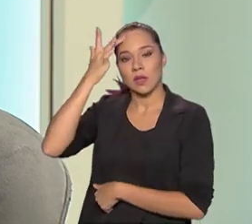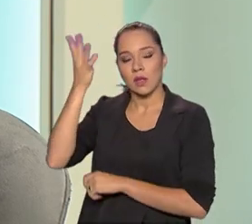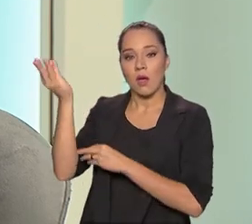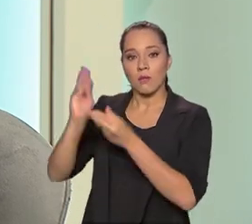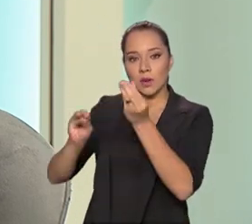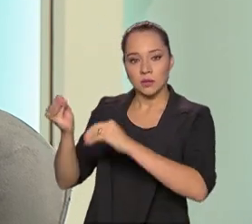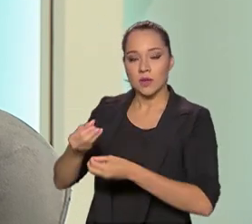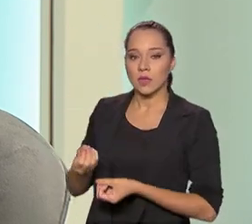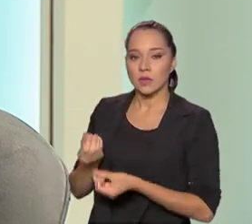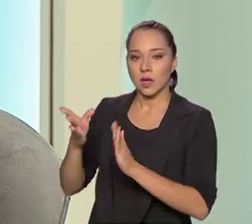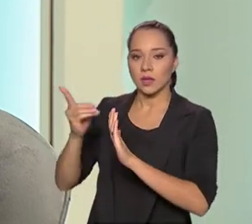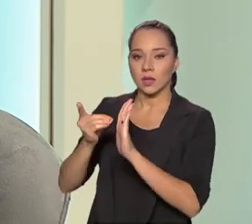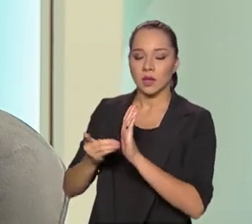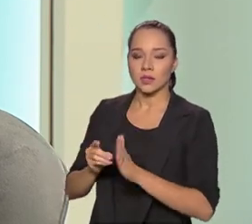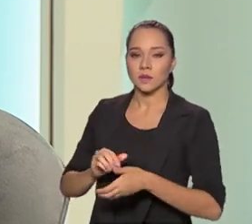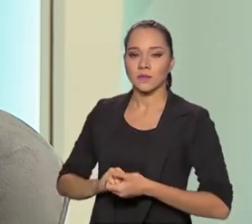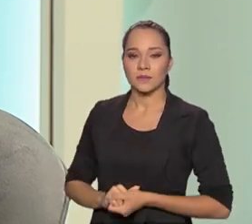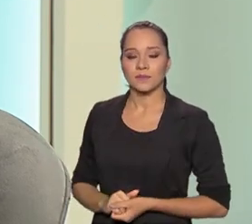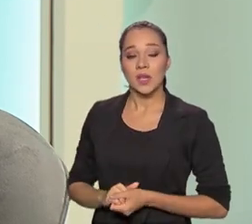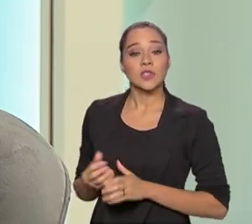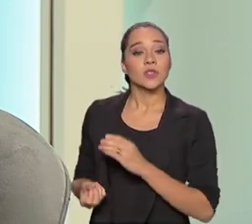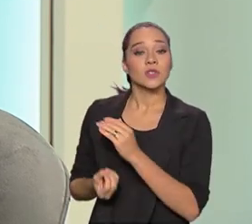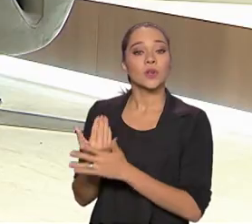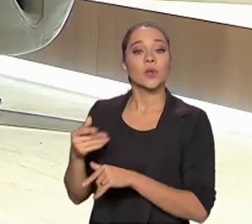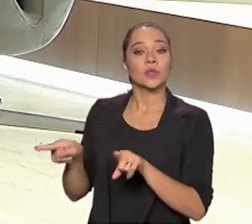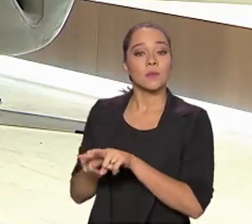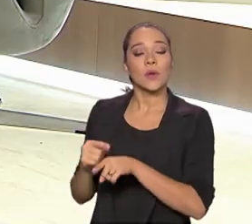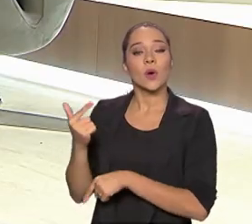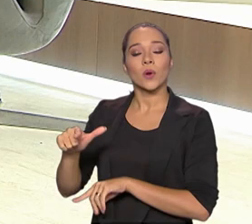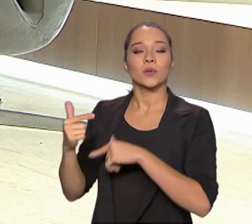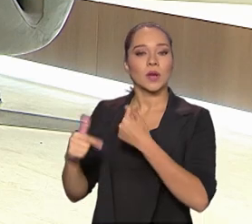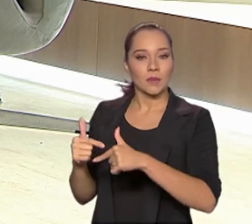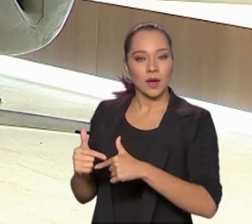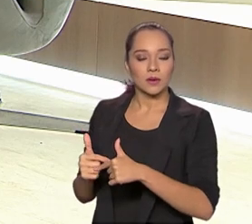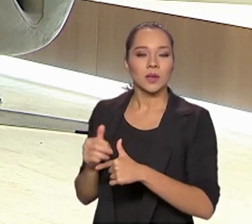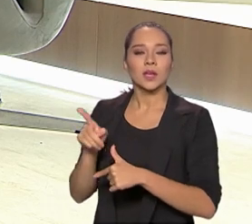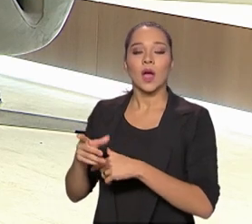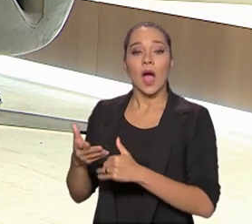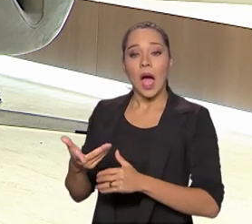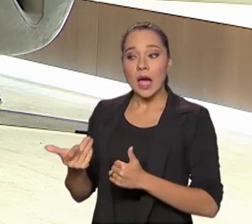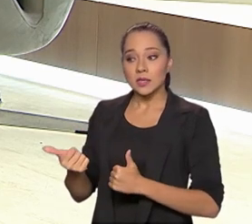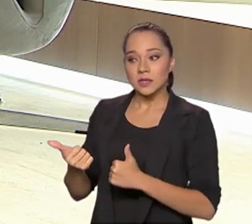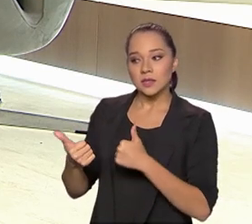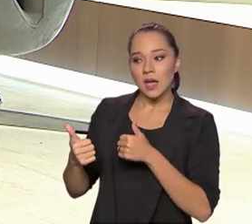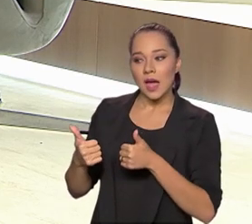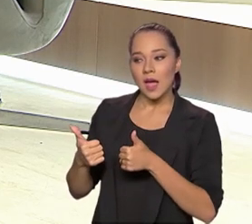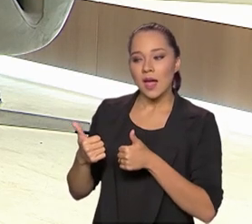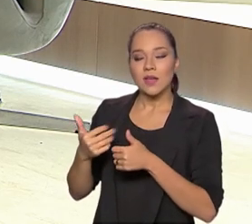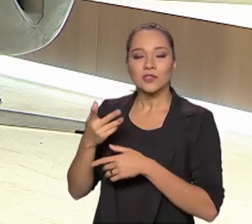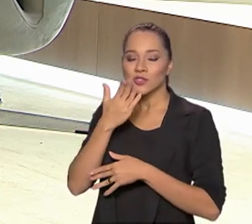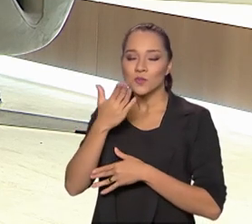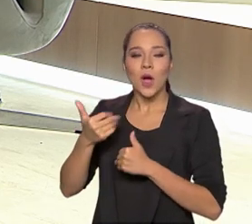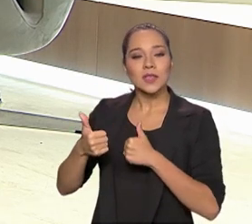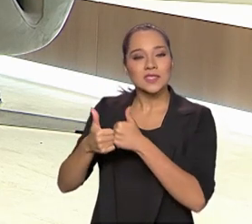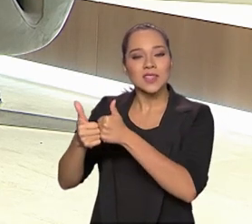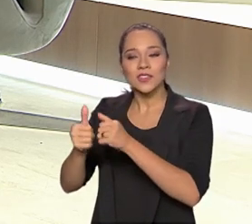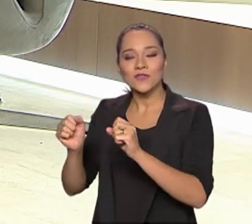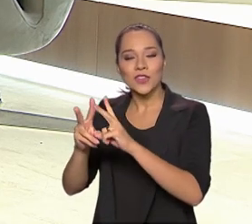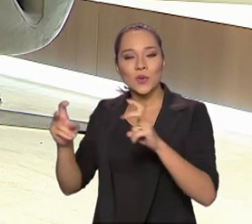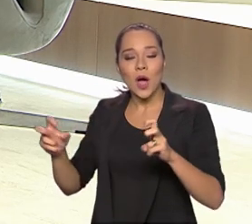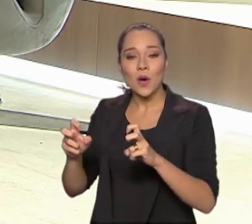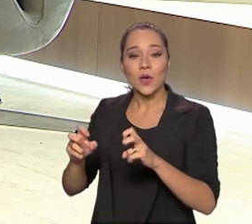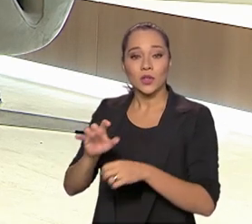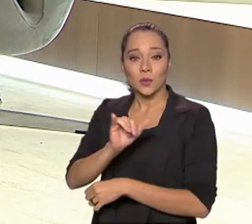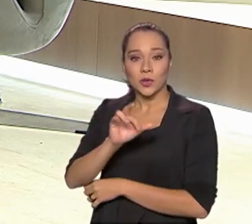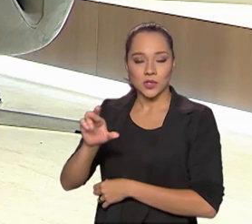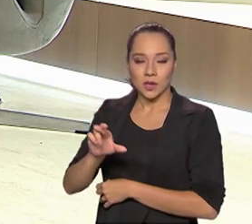o preenchimento e a entrega da declaração. Criamos também um outro serviço que é o assistente virtual do imposto de renda. Por meio de